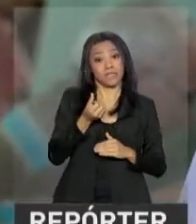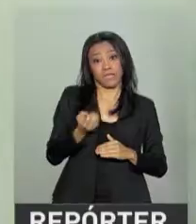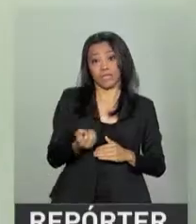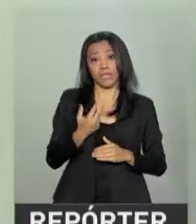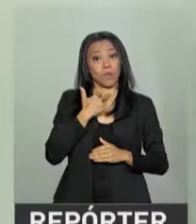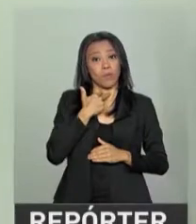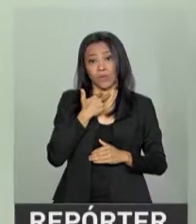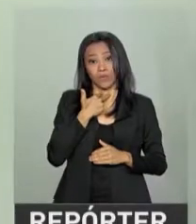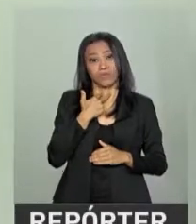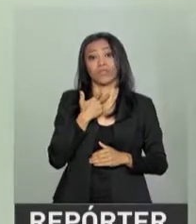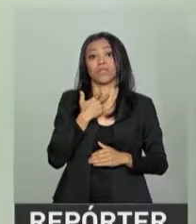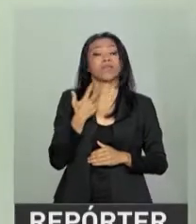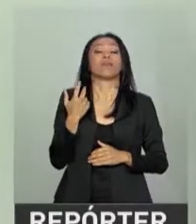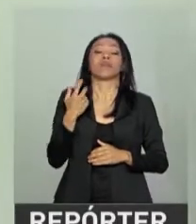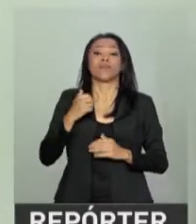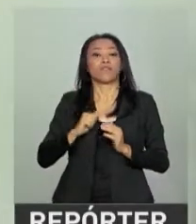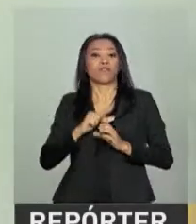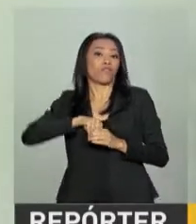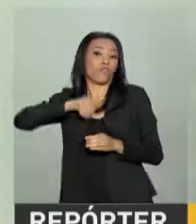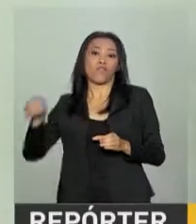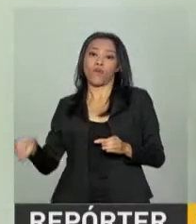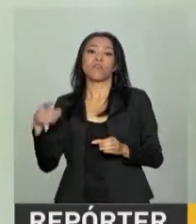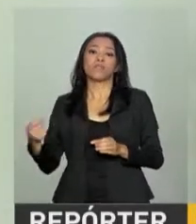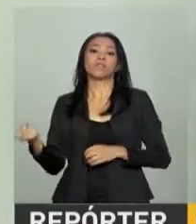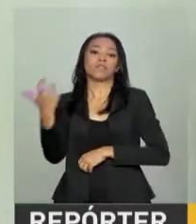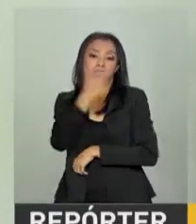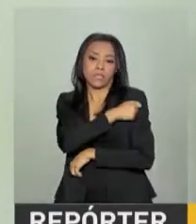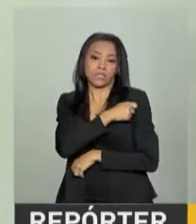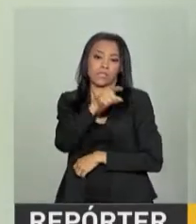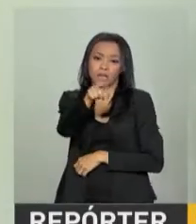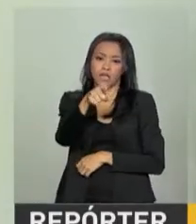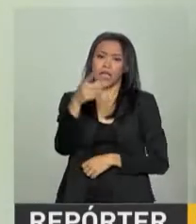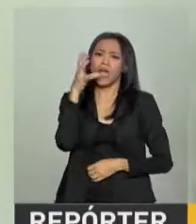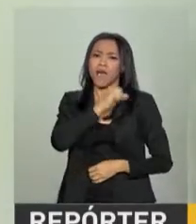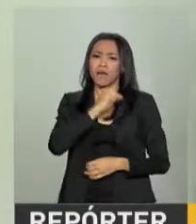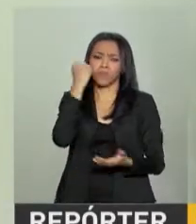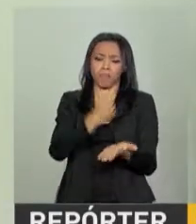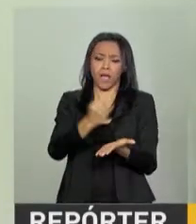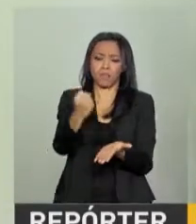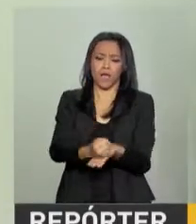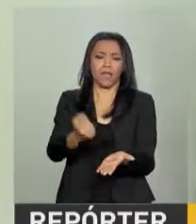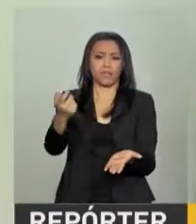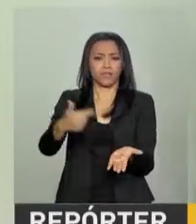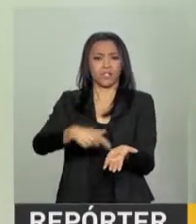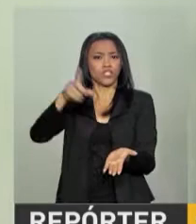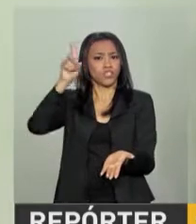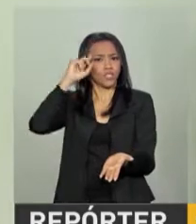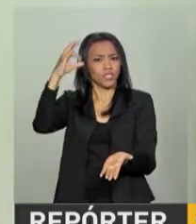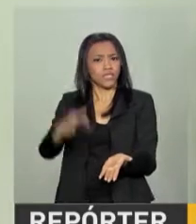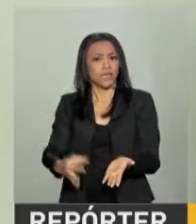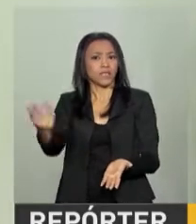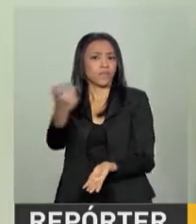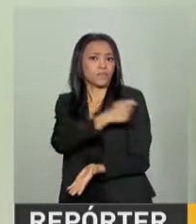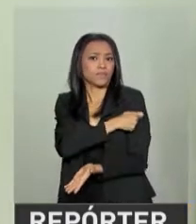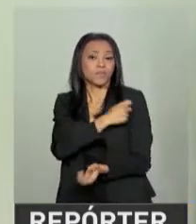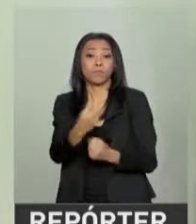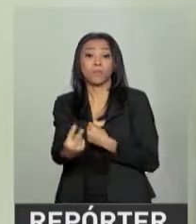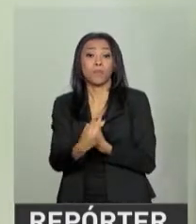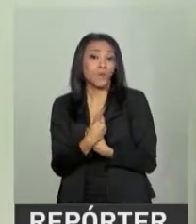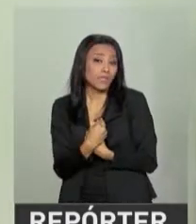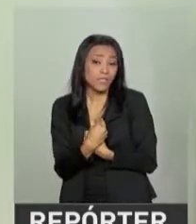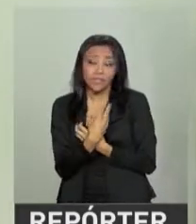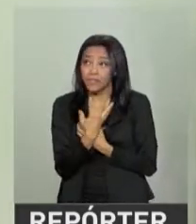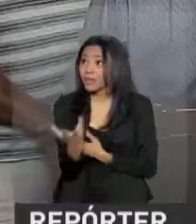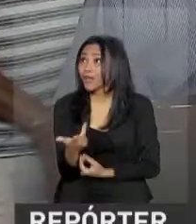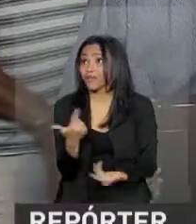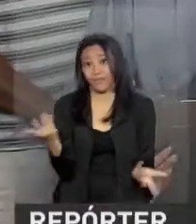fora. Você vem 15 minutos, pega uma fila, traz a carteirinha, carimba, bota em dia e você está imune. Que